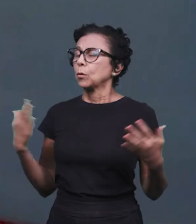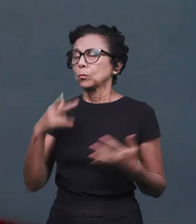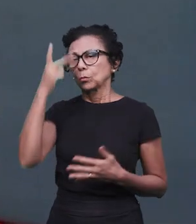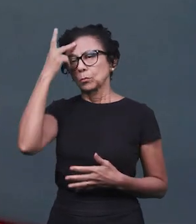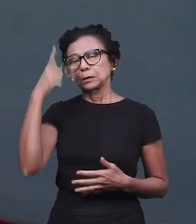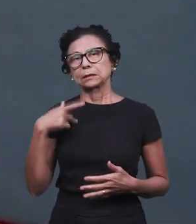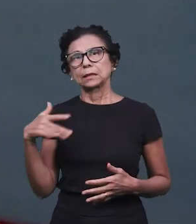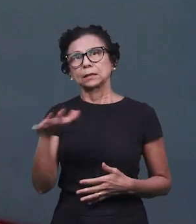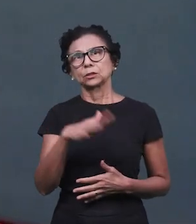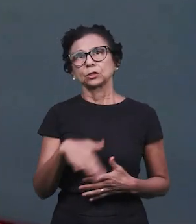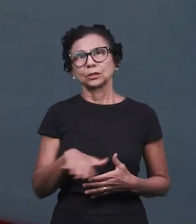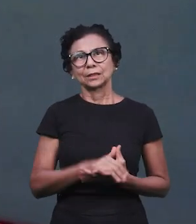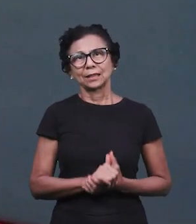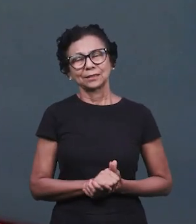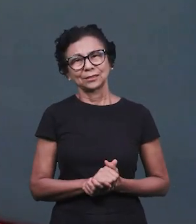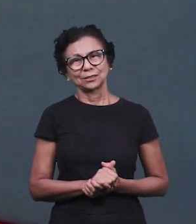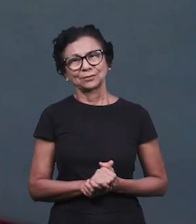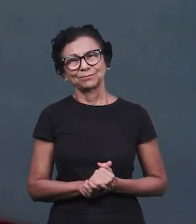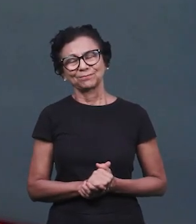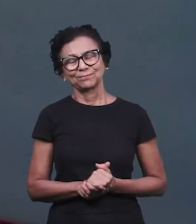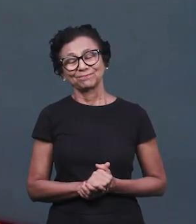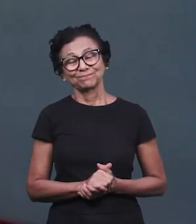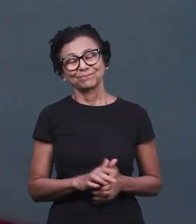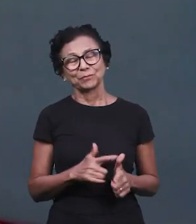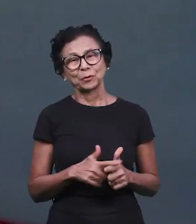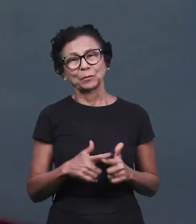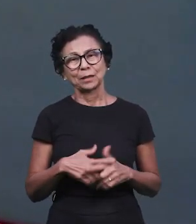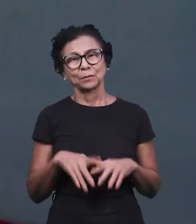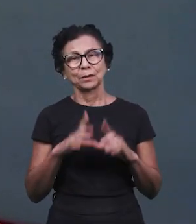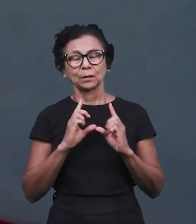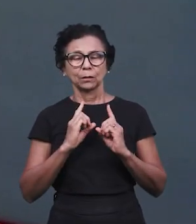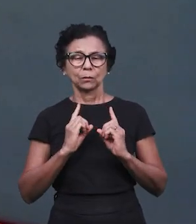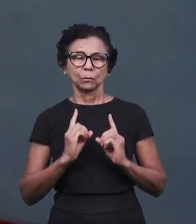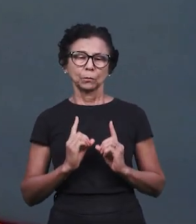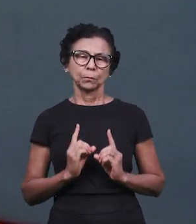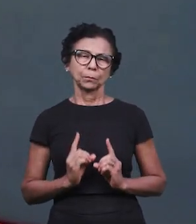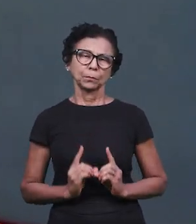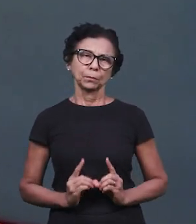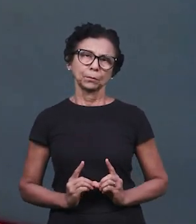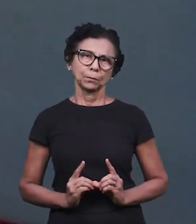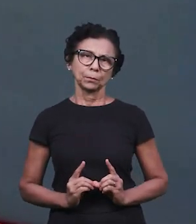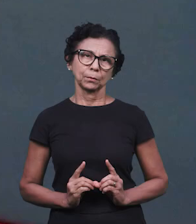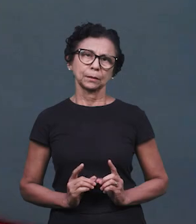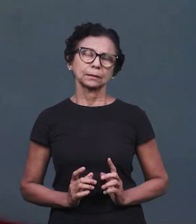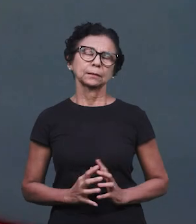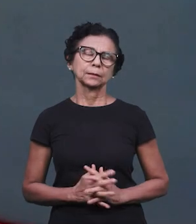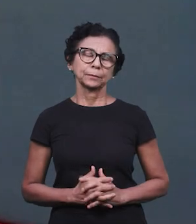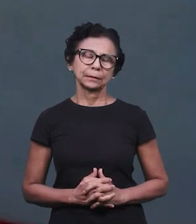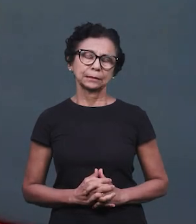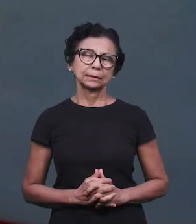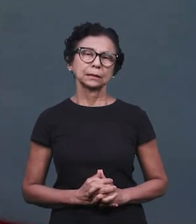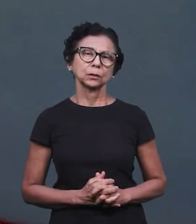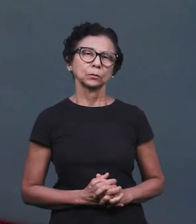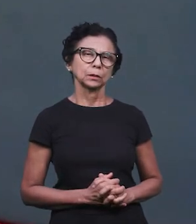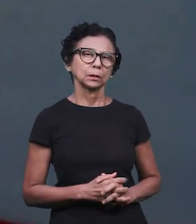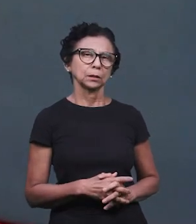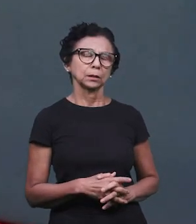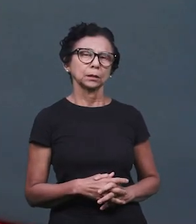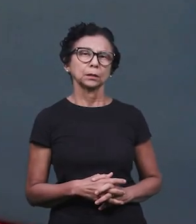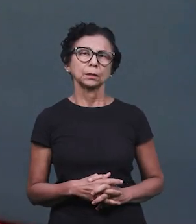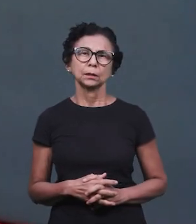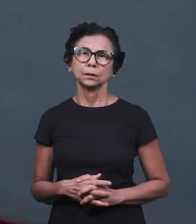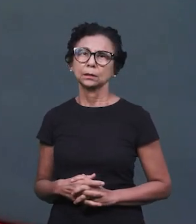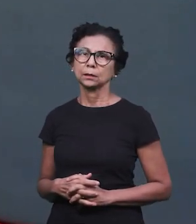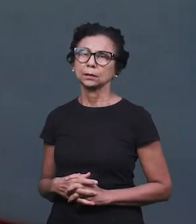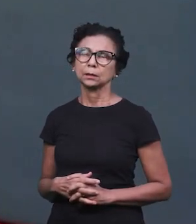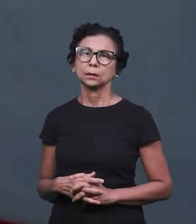humanidade chama depressão, né? E nossas estatísticas do nosso Ministério da Saúde, a nossa